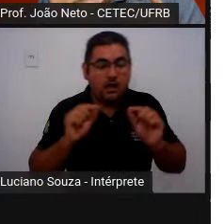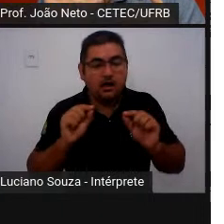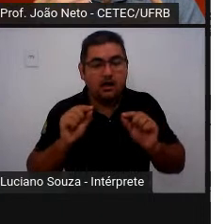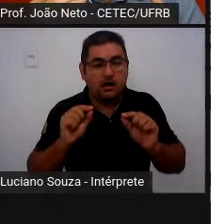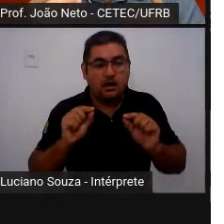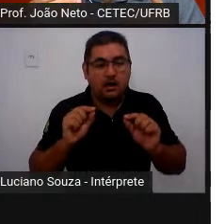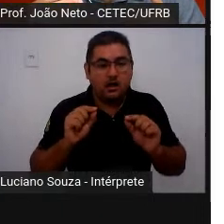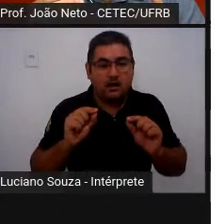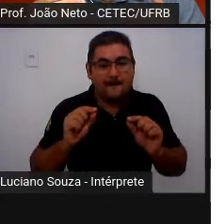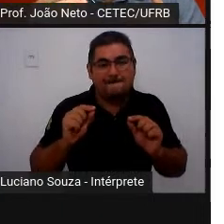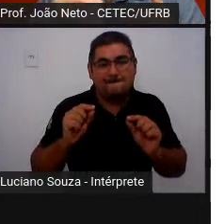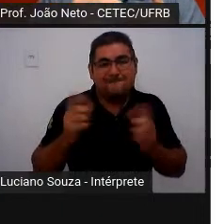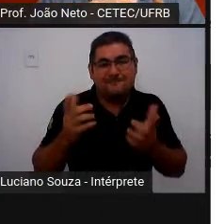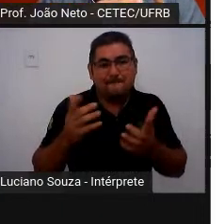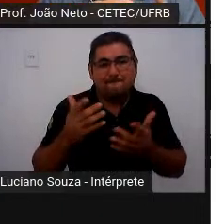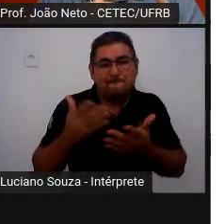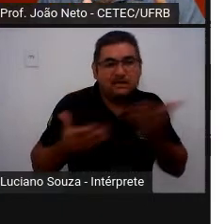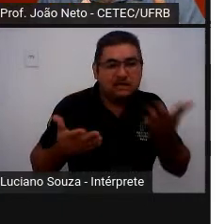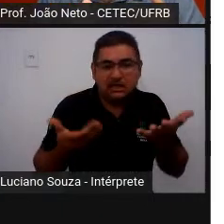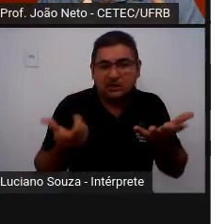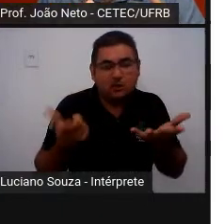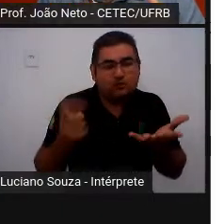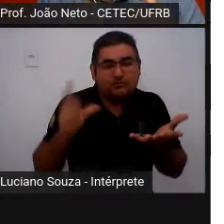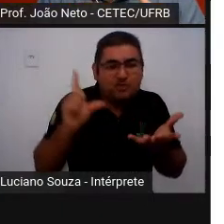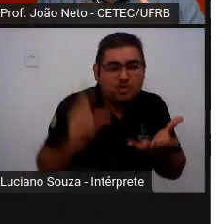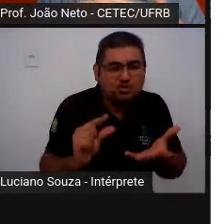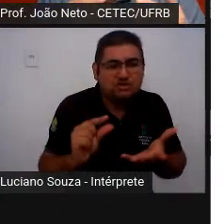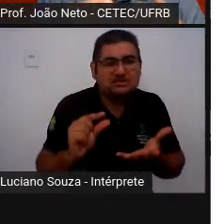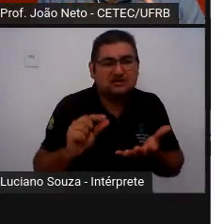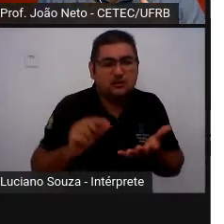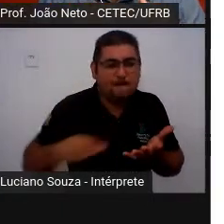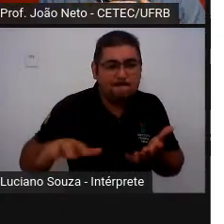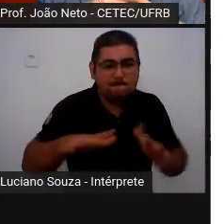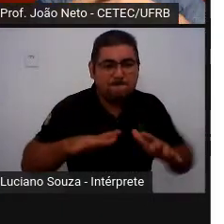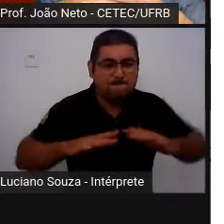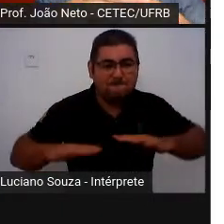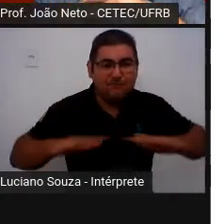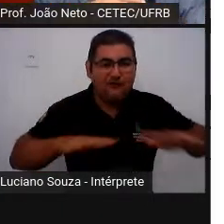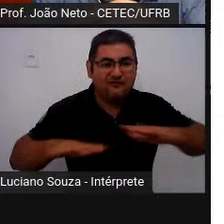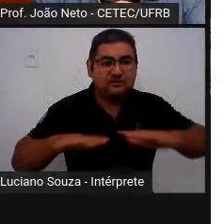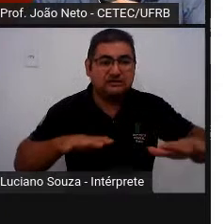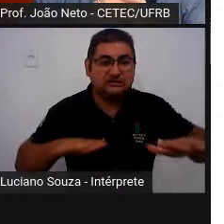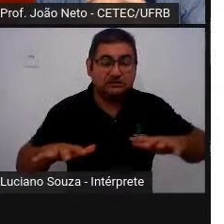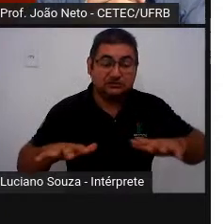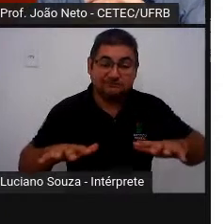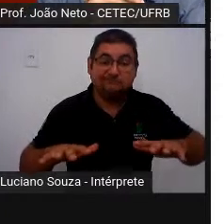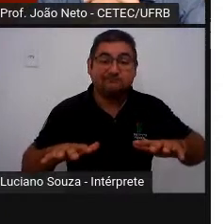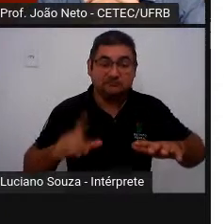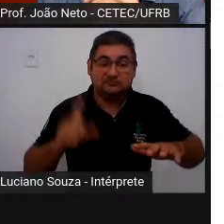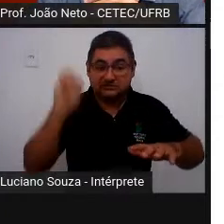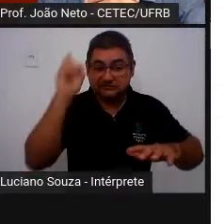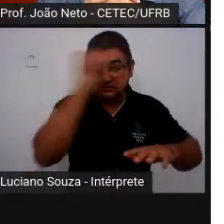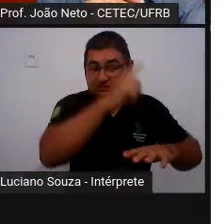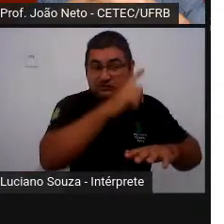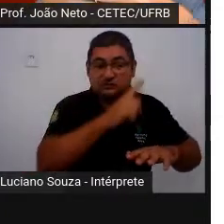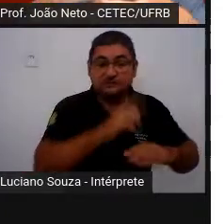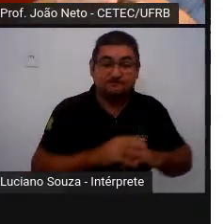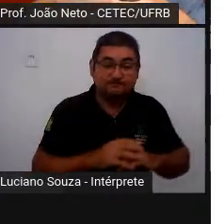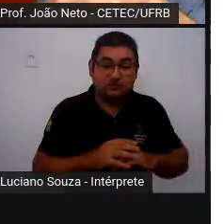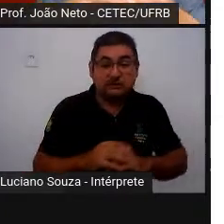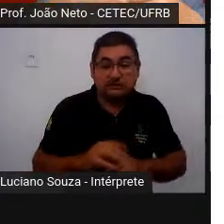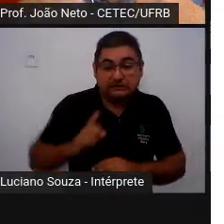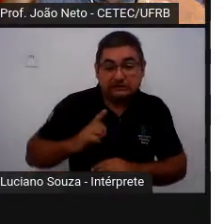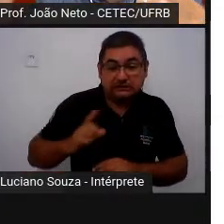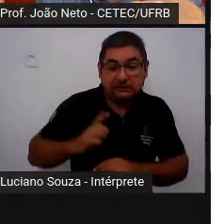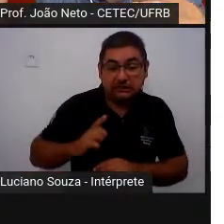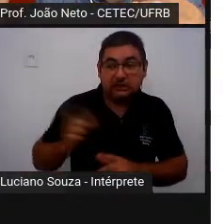dessa Pedro do movimento ele é muito grande não tem como é muito difícil nos encontrarmos um dispositivo